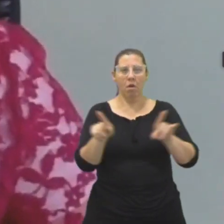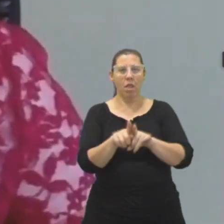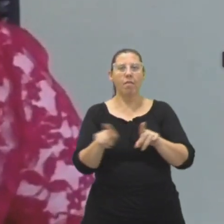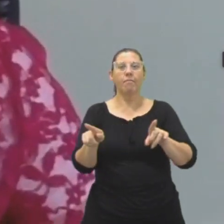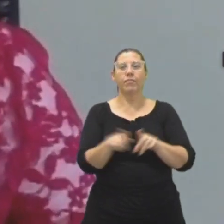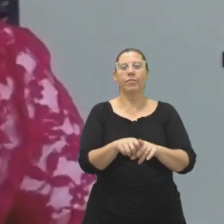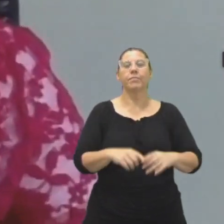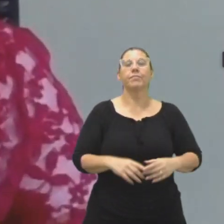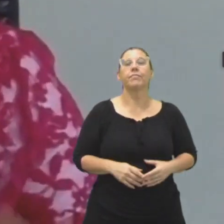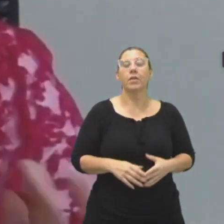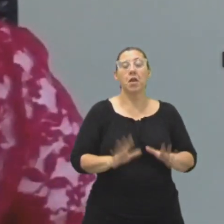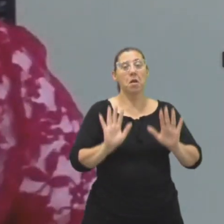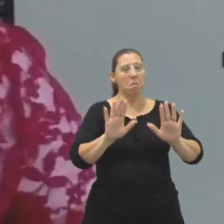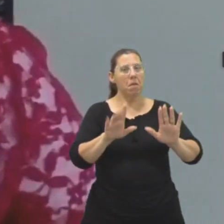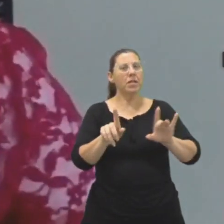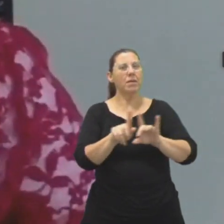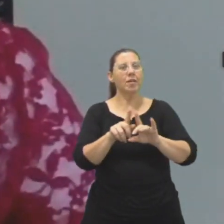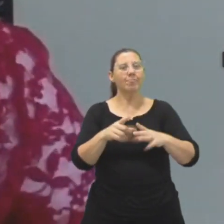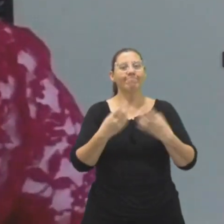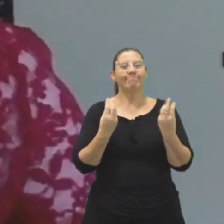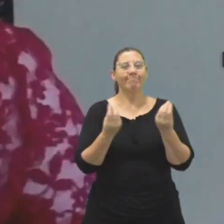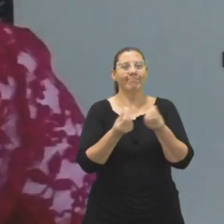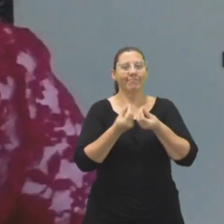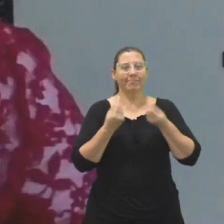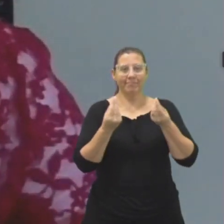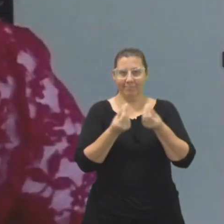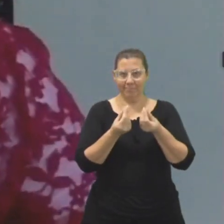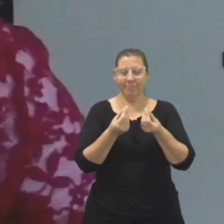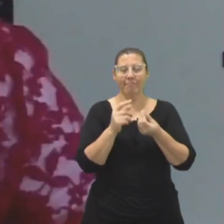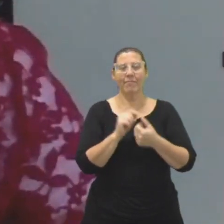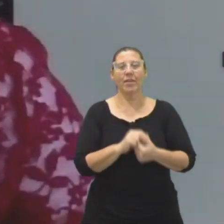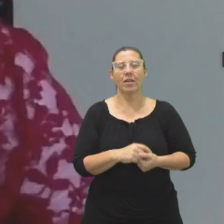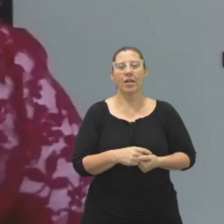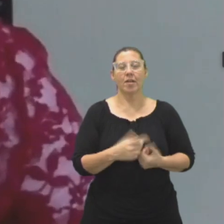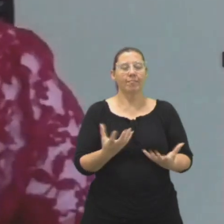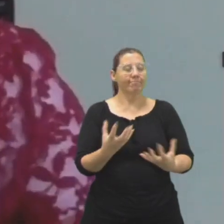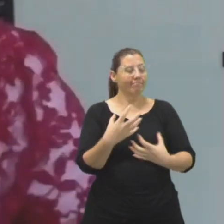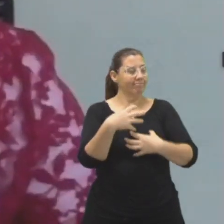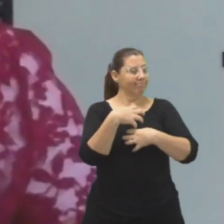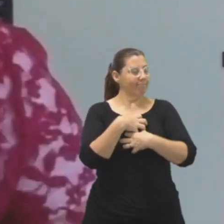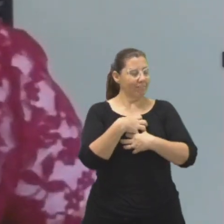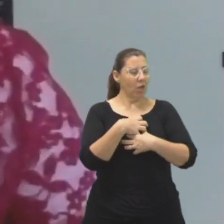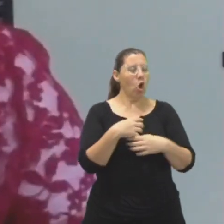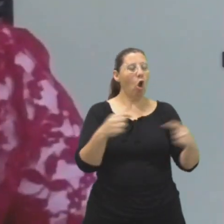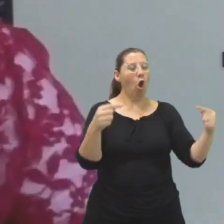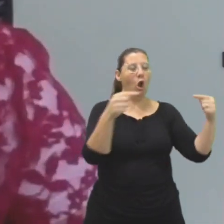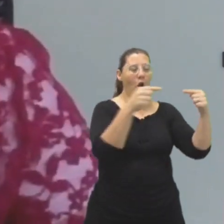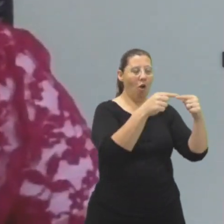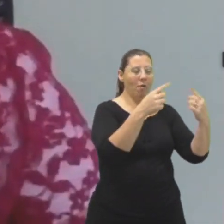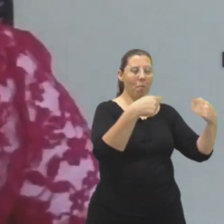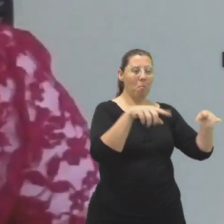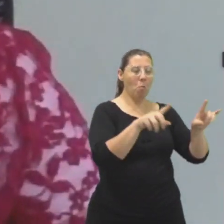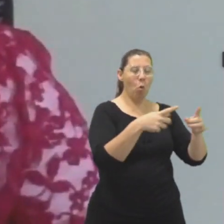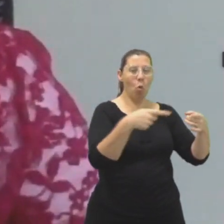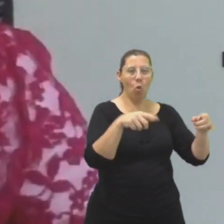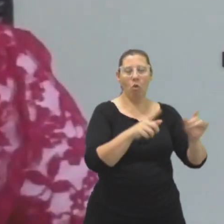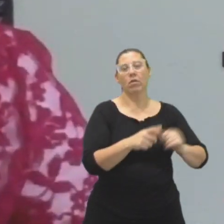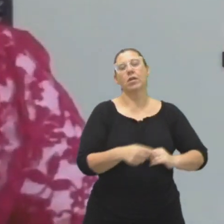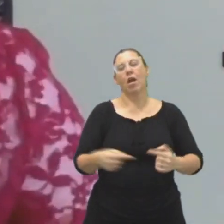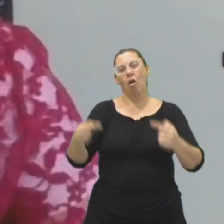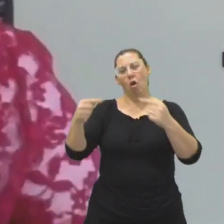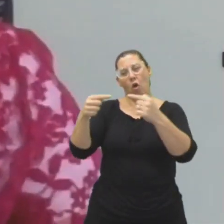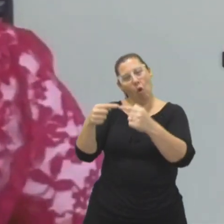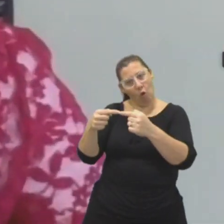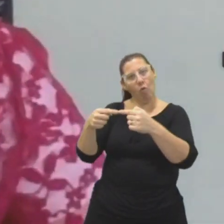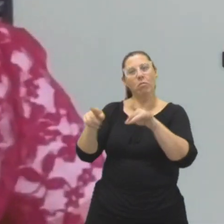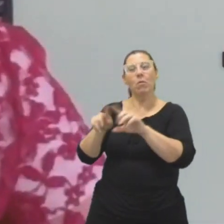falar aqui da questão sensível, né? De ele harmonizar tanto a música, tanto